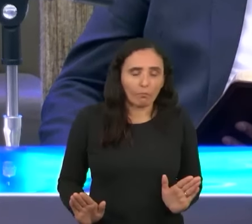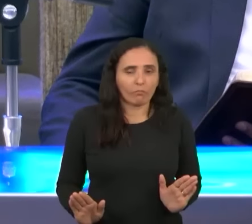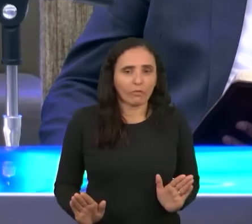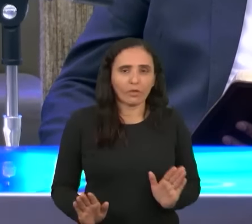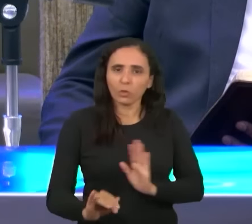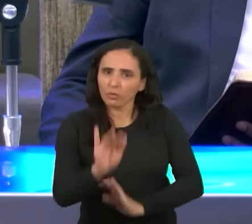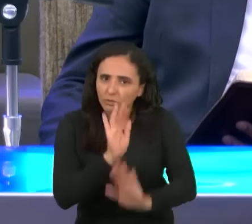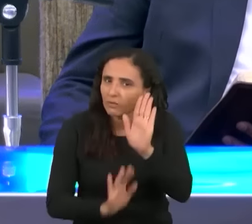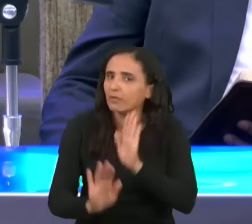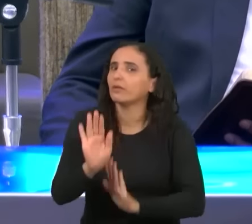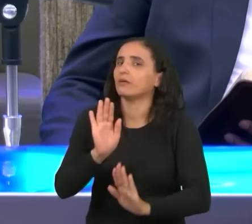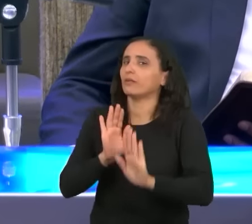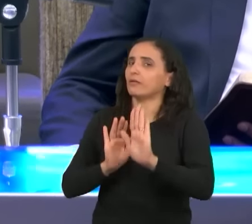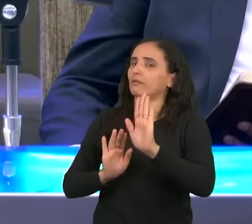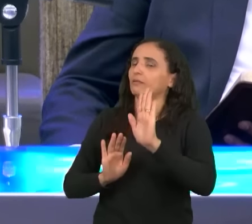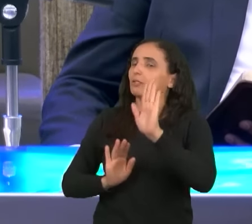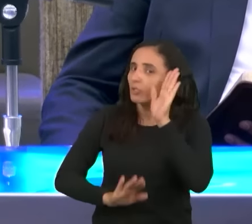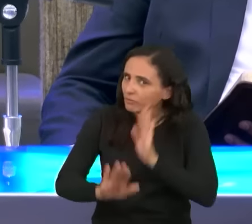mudança